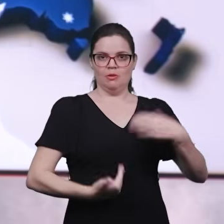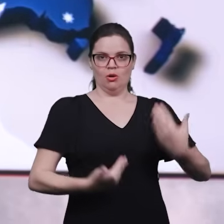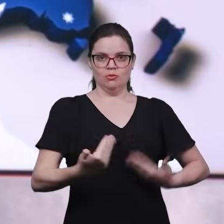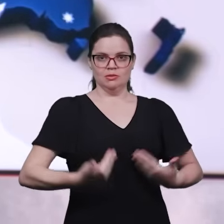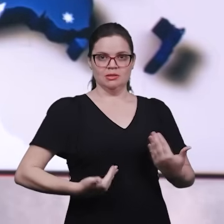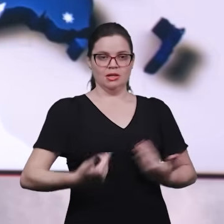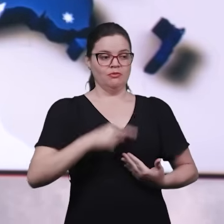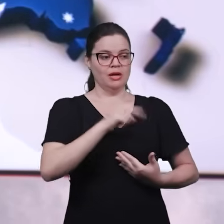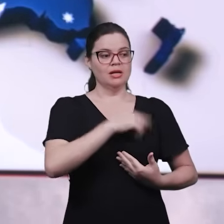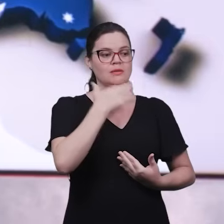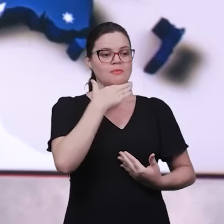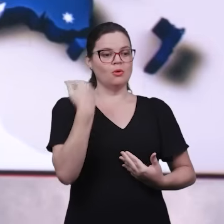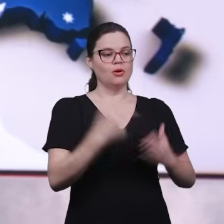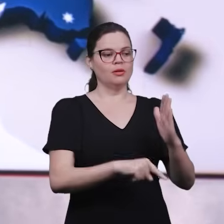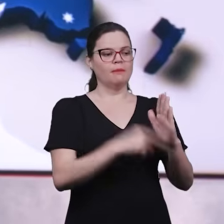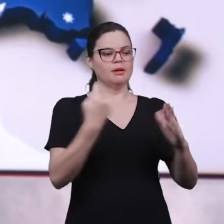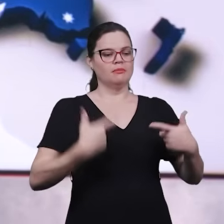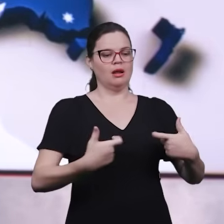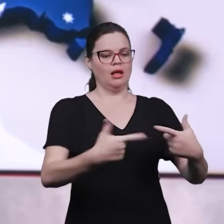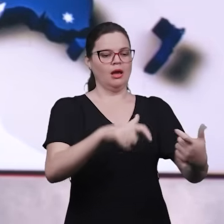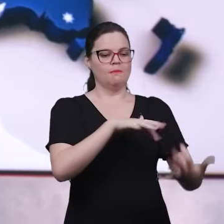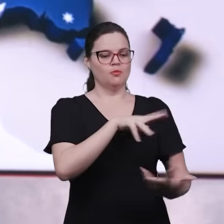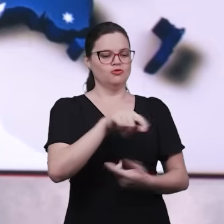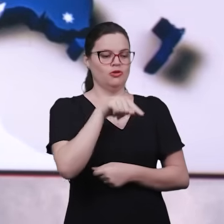morreu nessa época da Primeira Guerra Mundial.